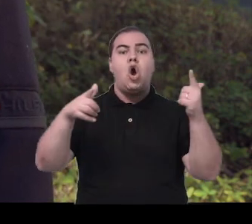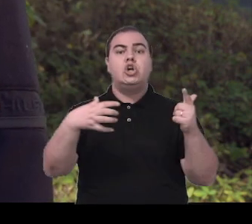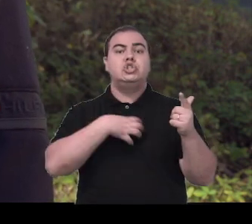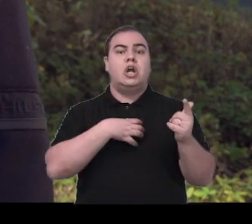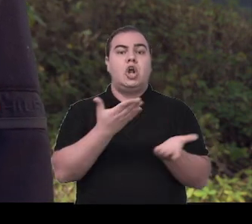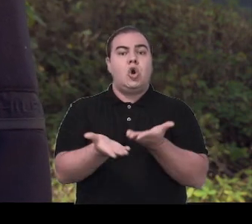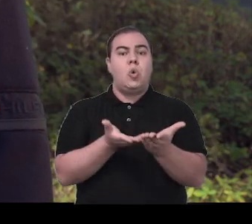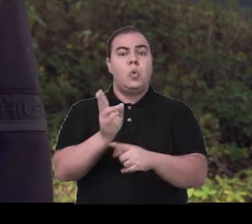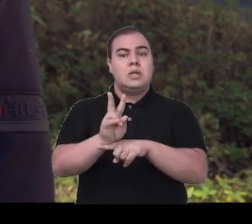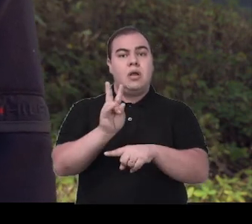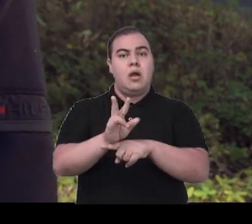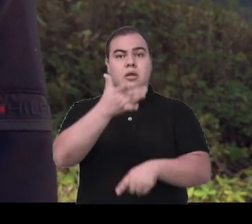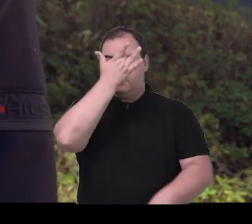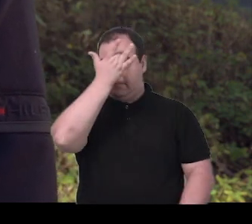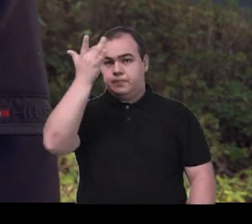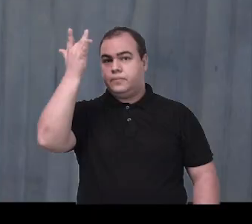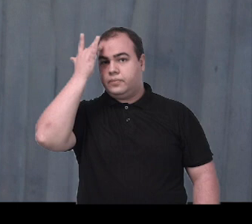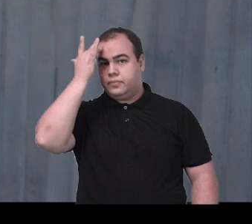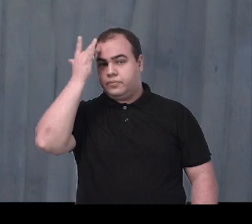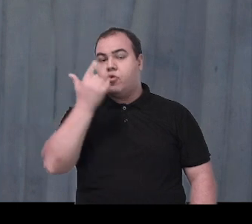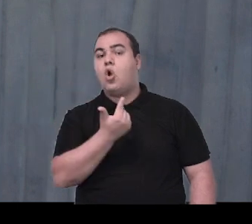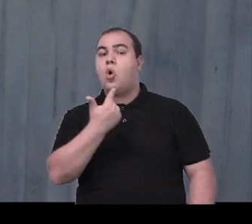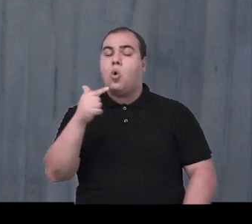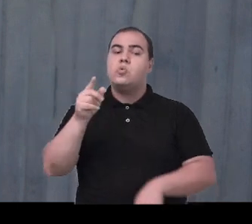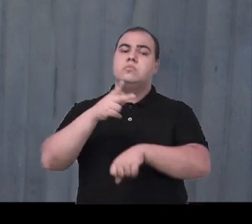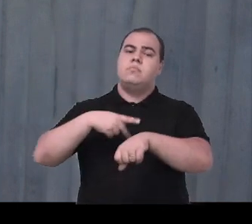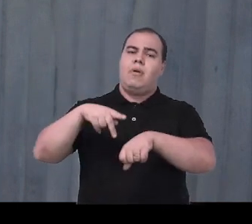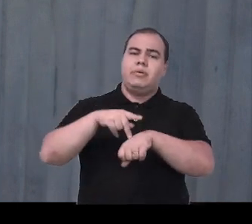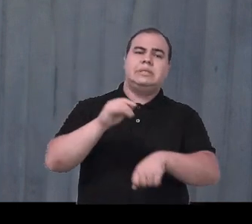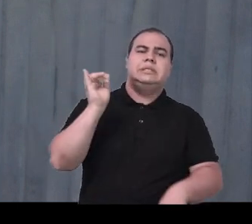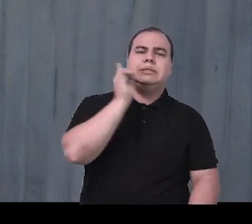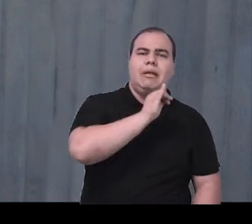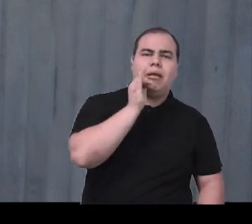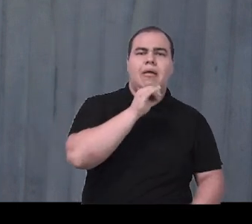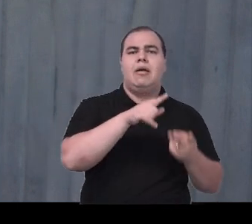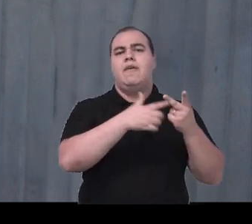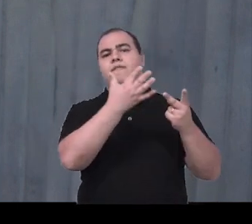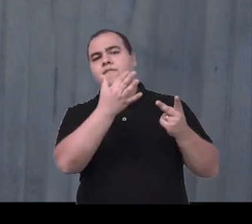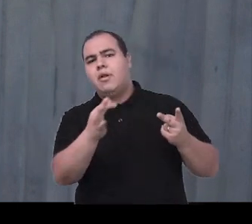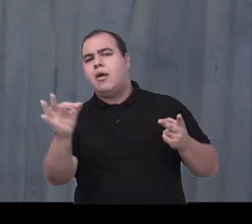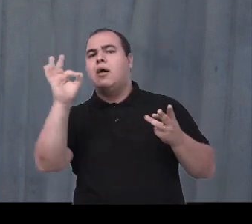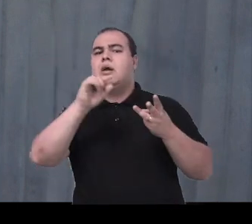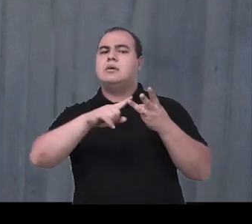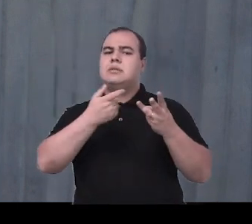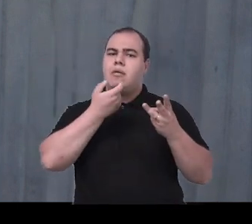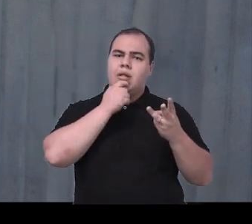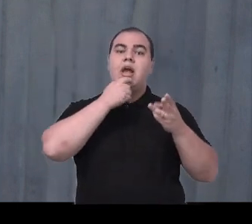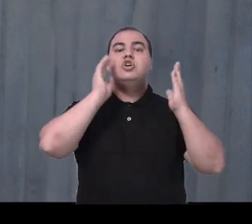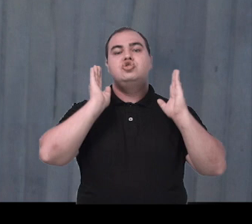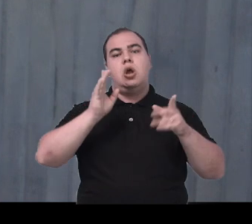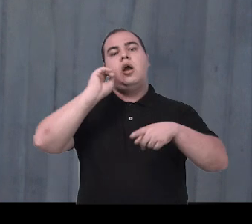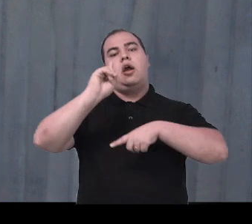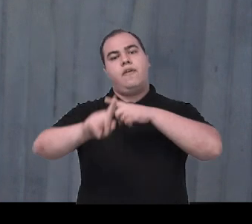modos de cuidado na questão da saúde mental. Alguns outros países, Itália, França, Inglaterra, já tinham iniciado a